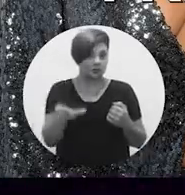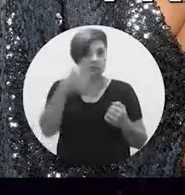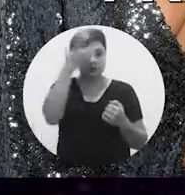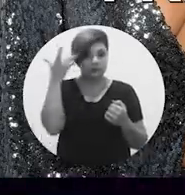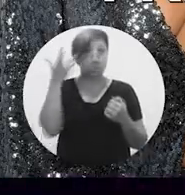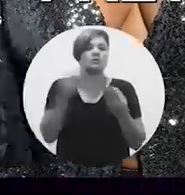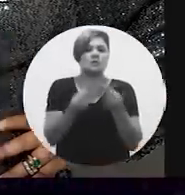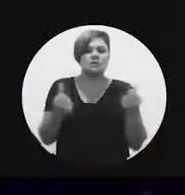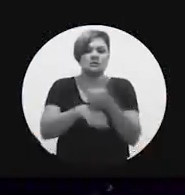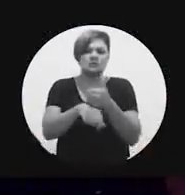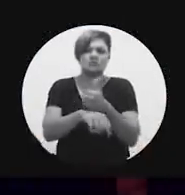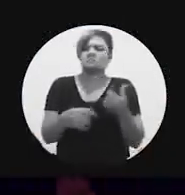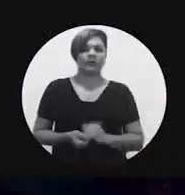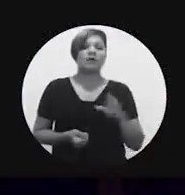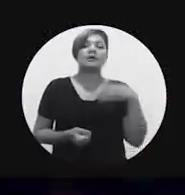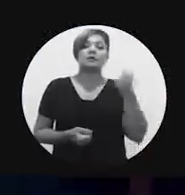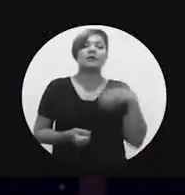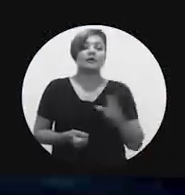disputam uma mesma vaga, na maioria das vezes escolhe